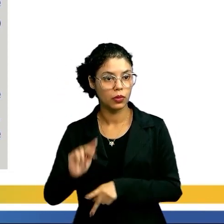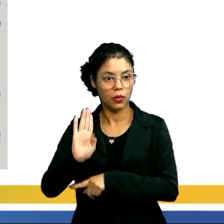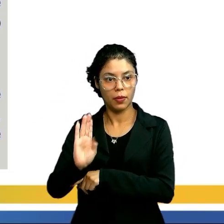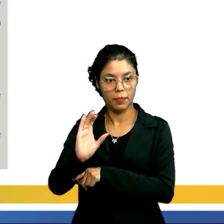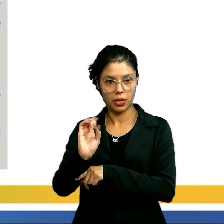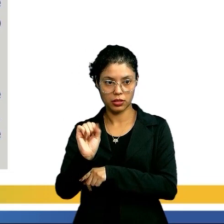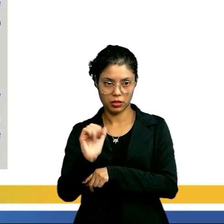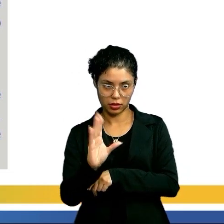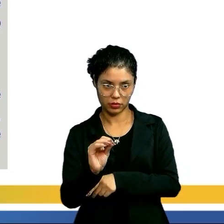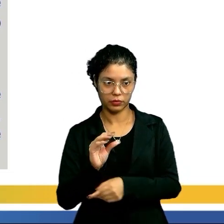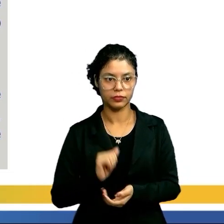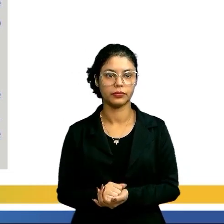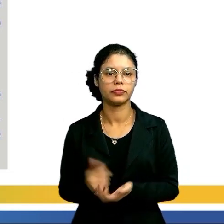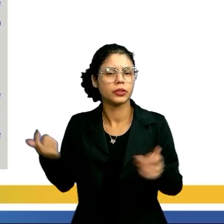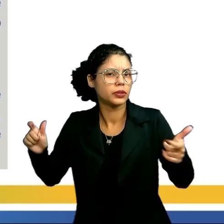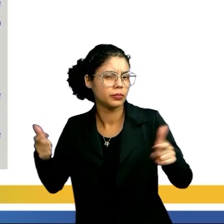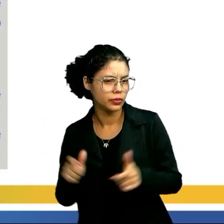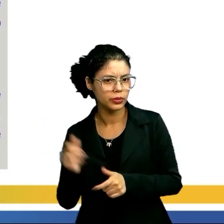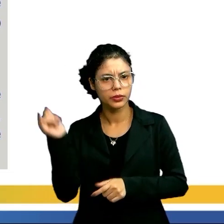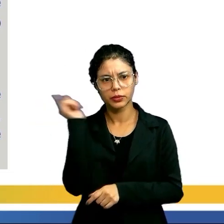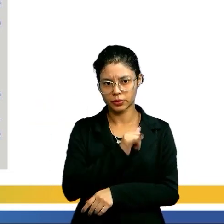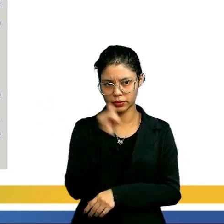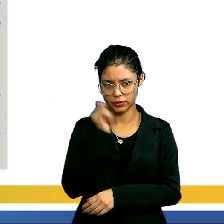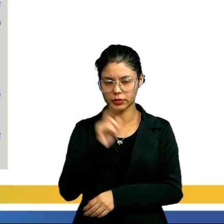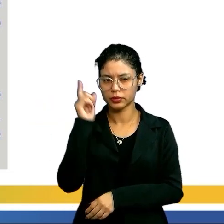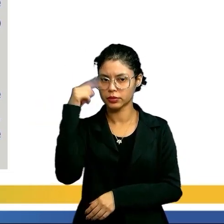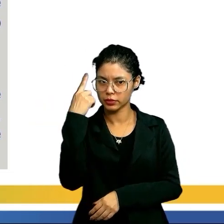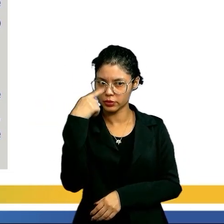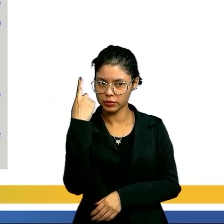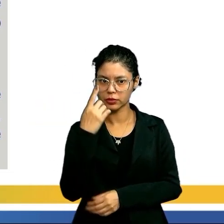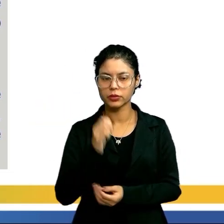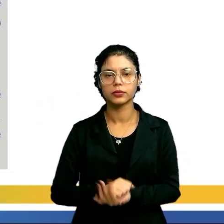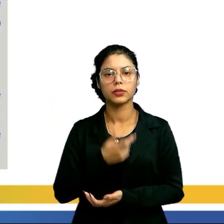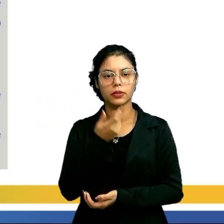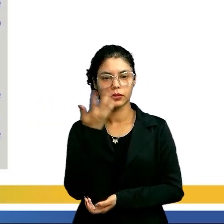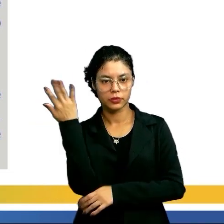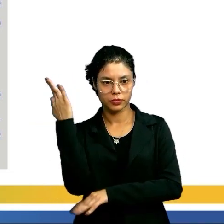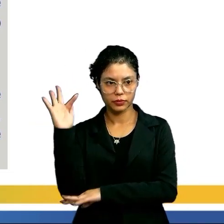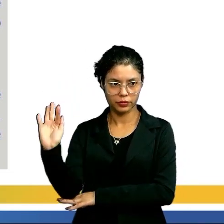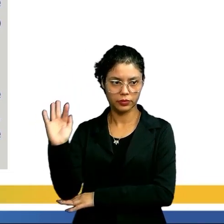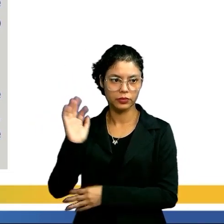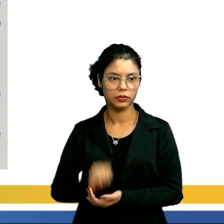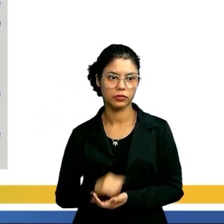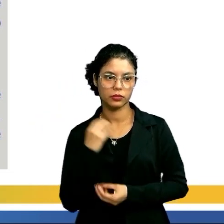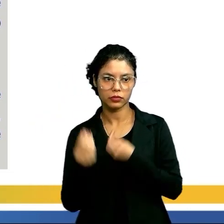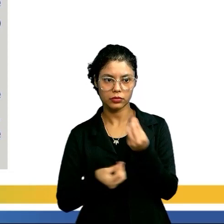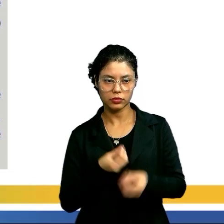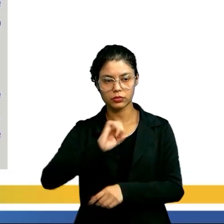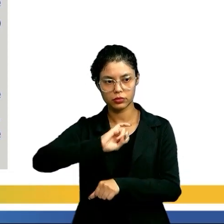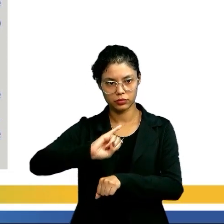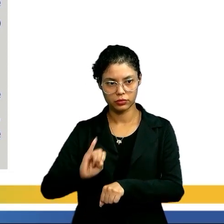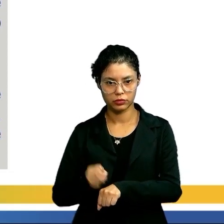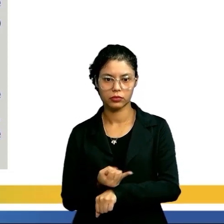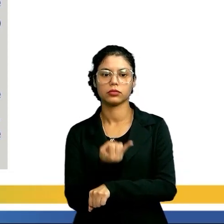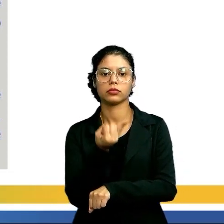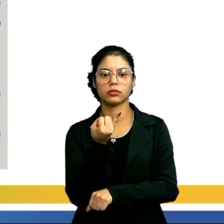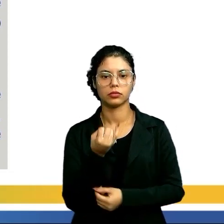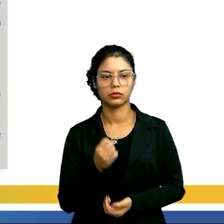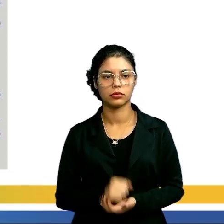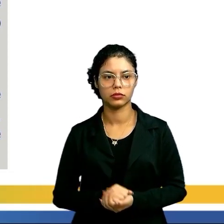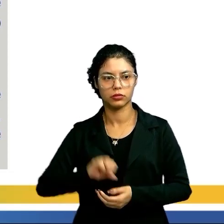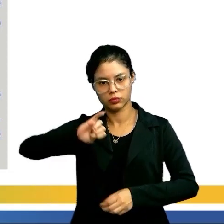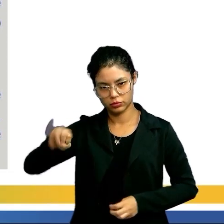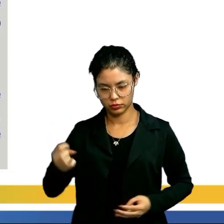como os povos bascos são minorias na Itália, na Espanha, na França. Como